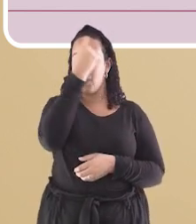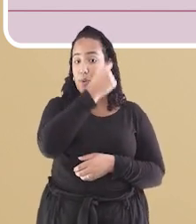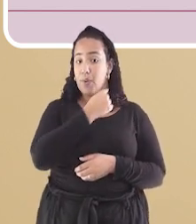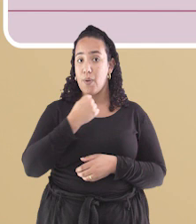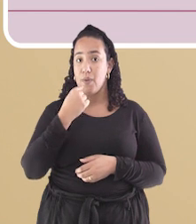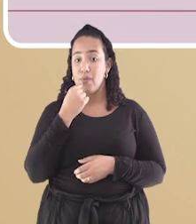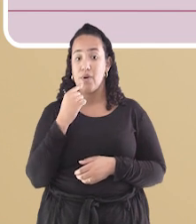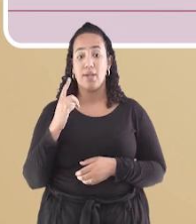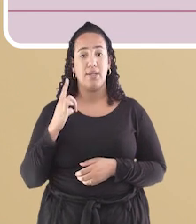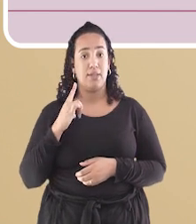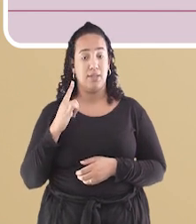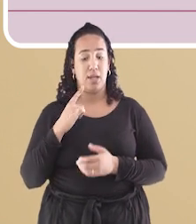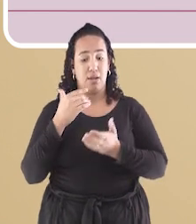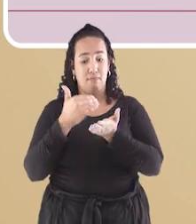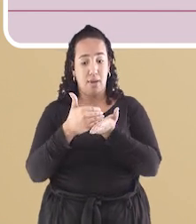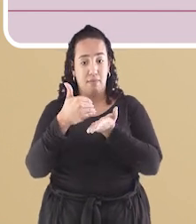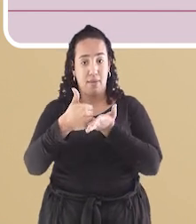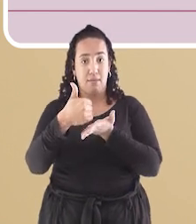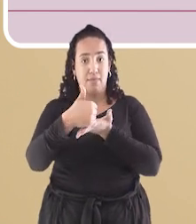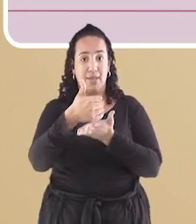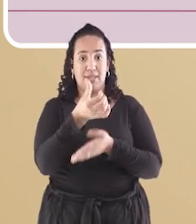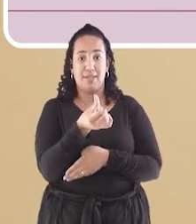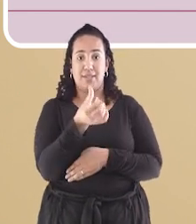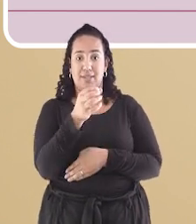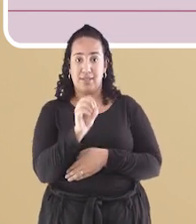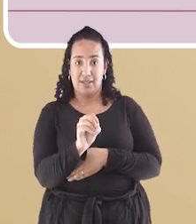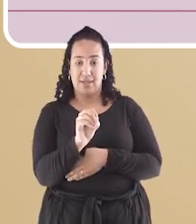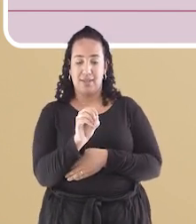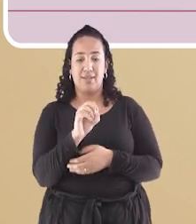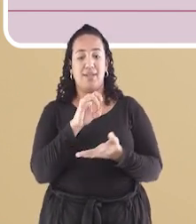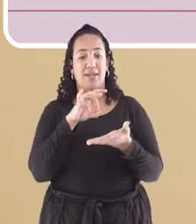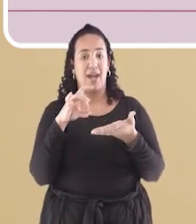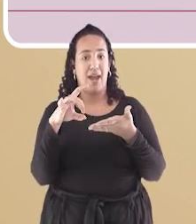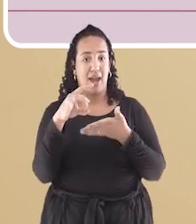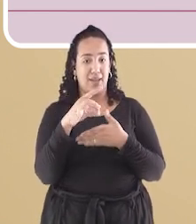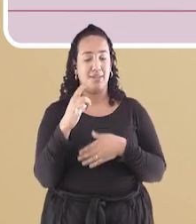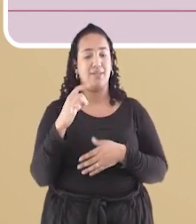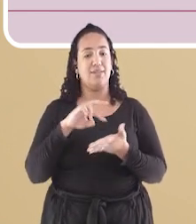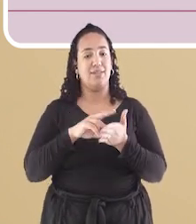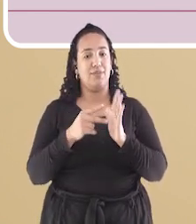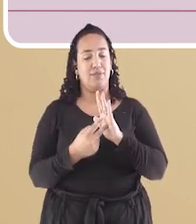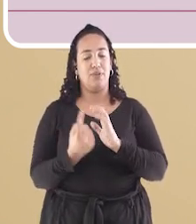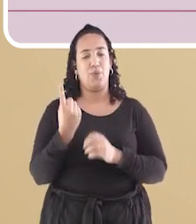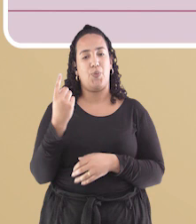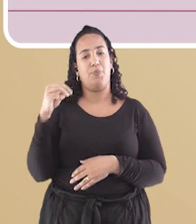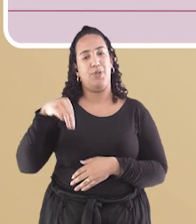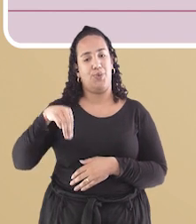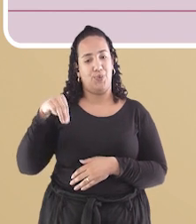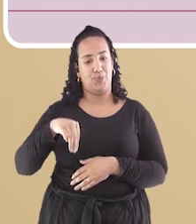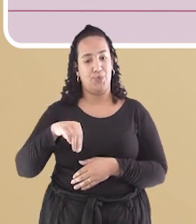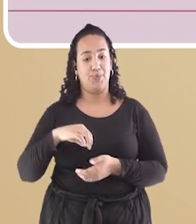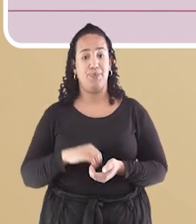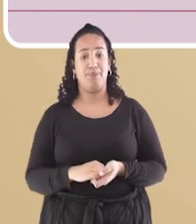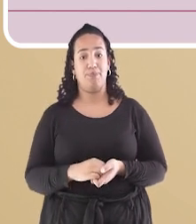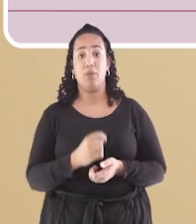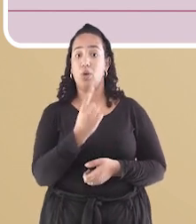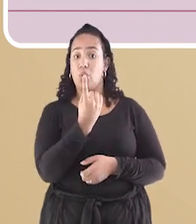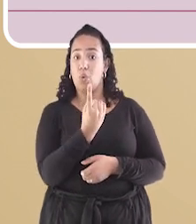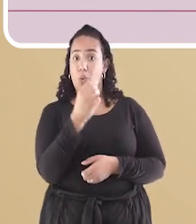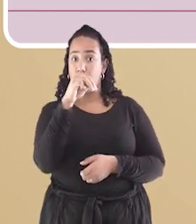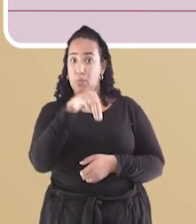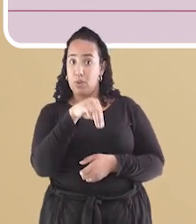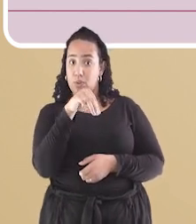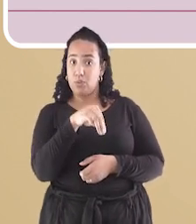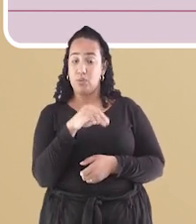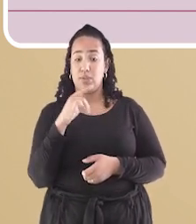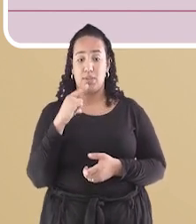em 60 partes iguais. Cada parte corresponde a 1 minuto. E 1 minuto? 1 minuto se divide